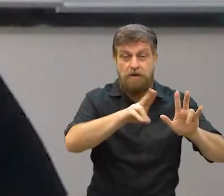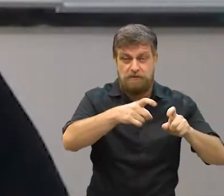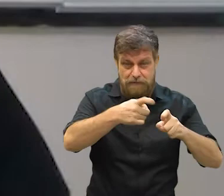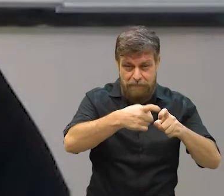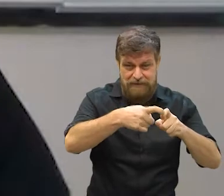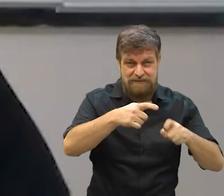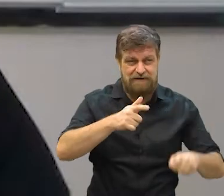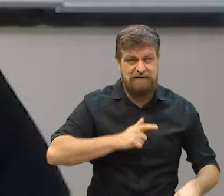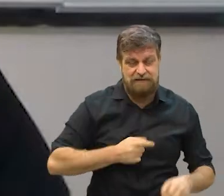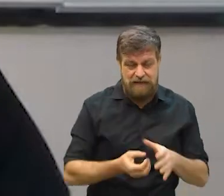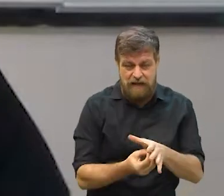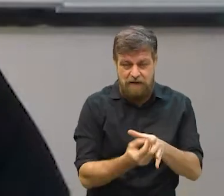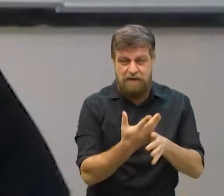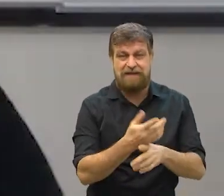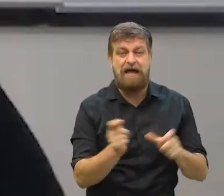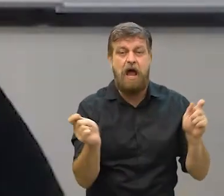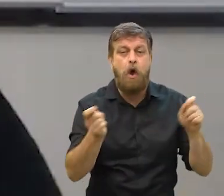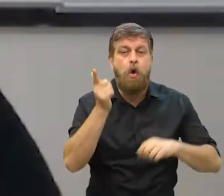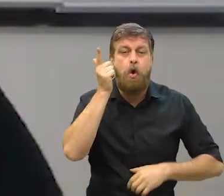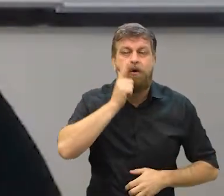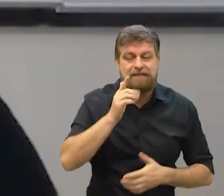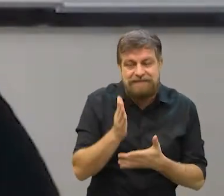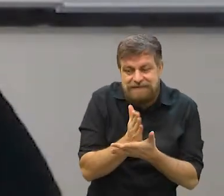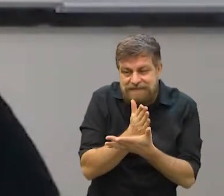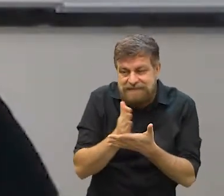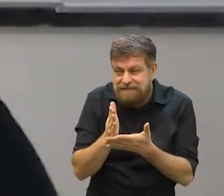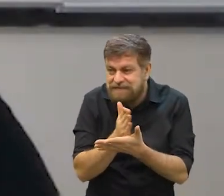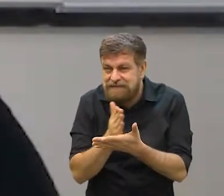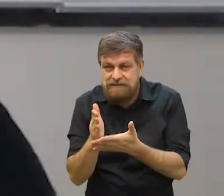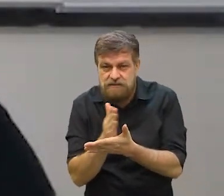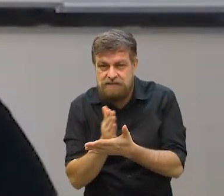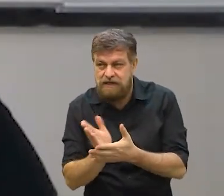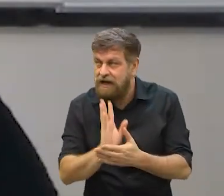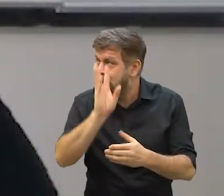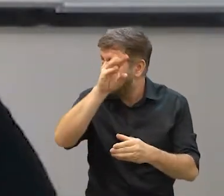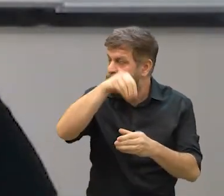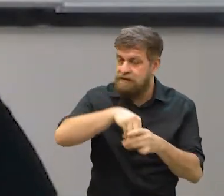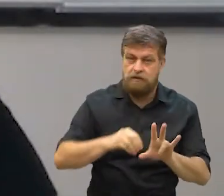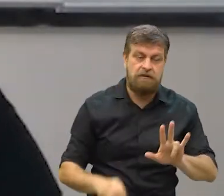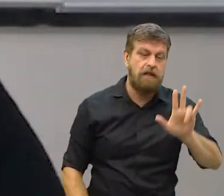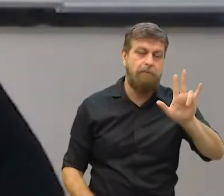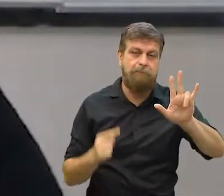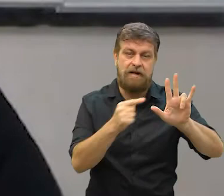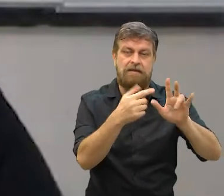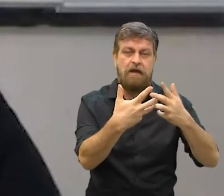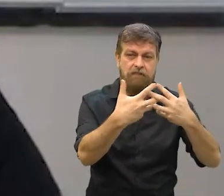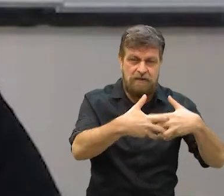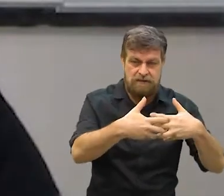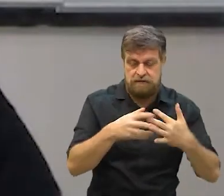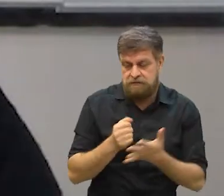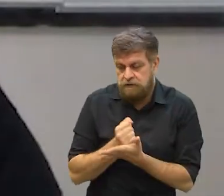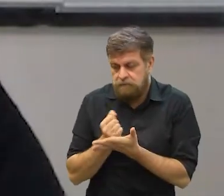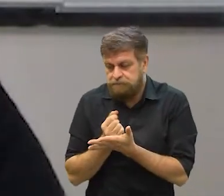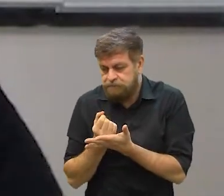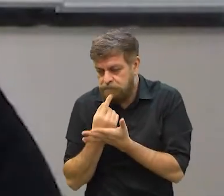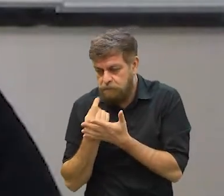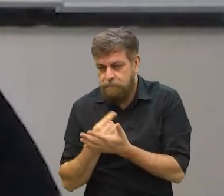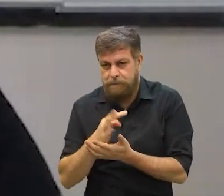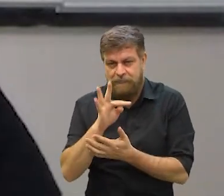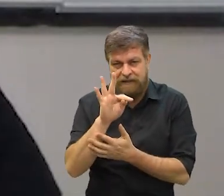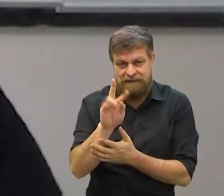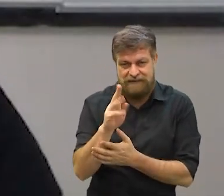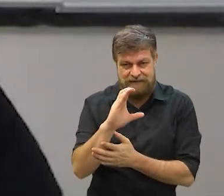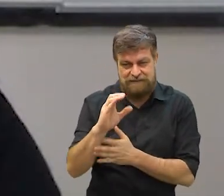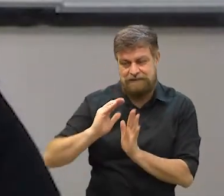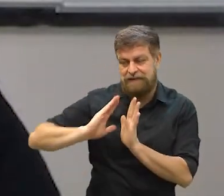cepas onde consegue se selecionar o que vai estar lá dentro da planta, consegue medicamentos sem